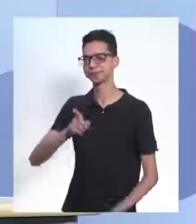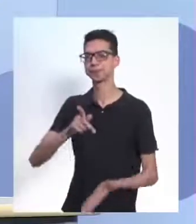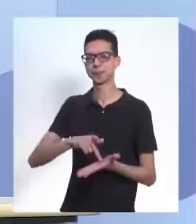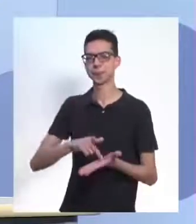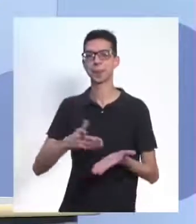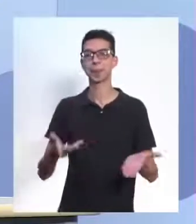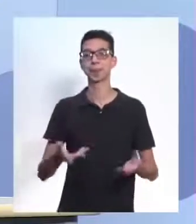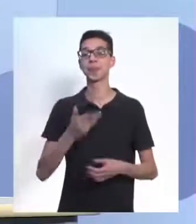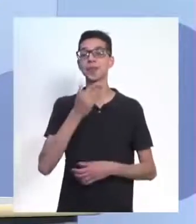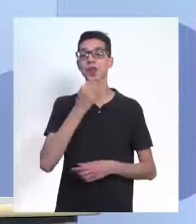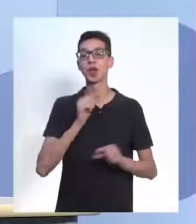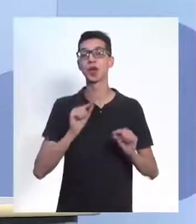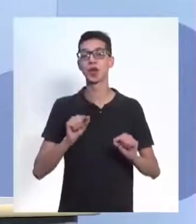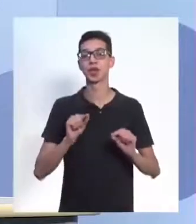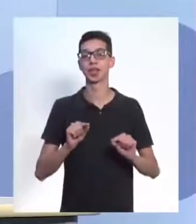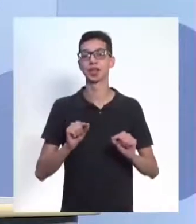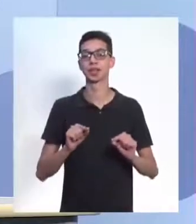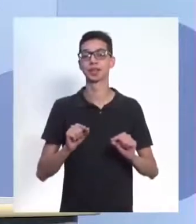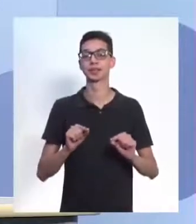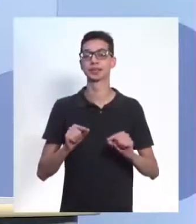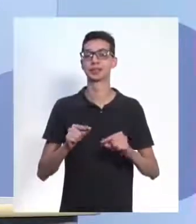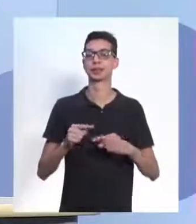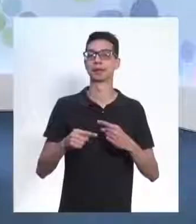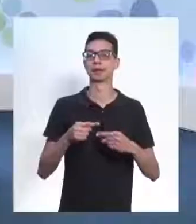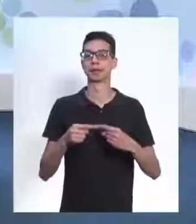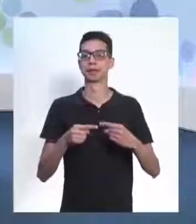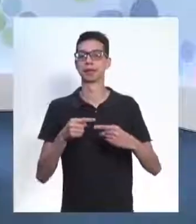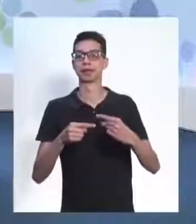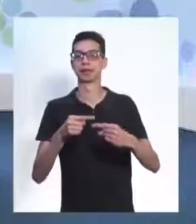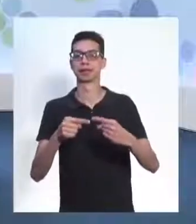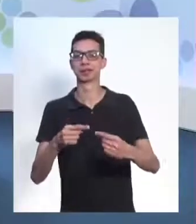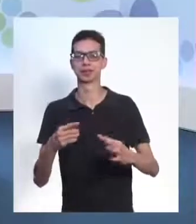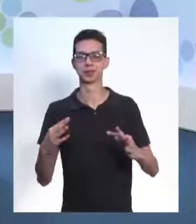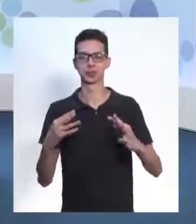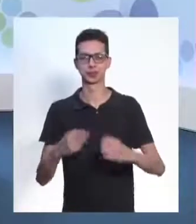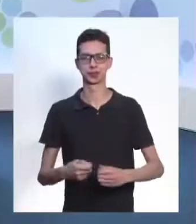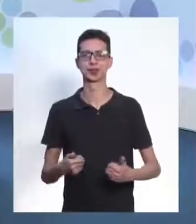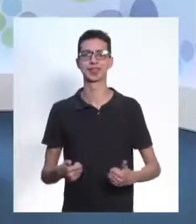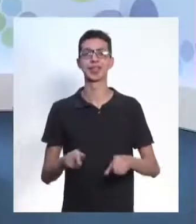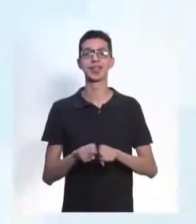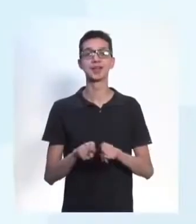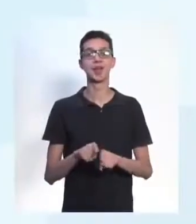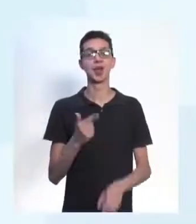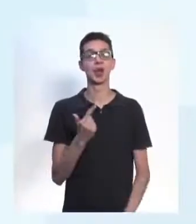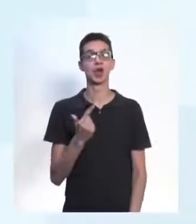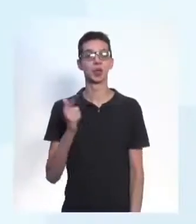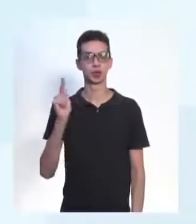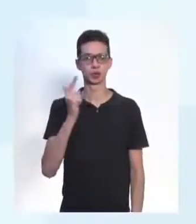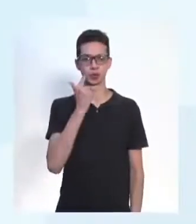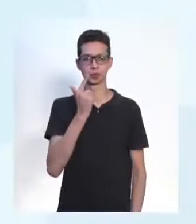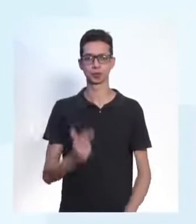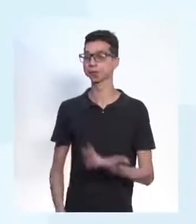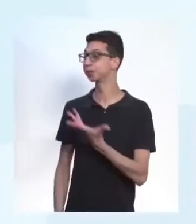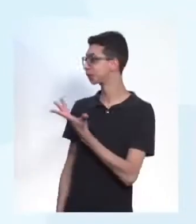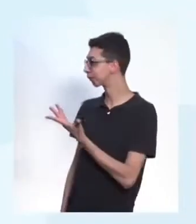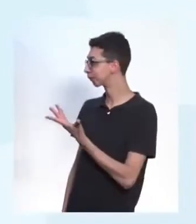e enrola tudo que está sendo desenrolado. Próxima acolhida, gente, tem mais uma aí na tela para vocês. Olha